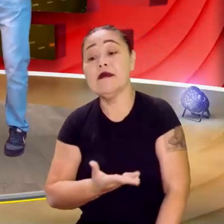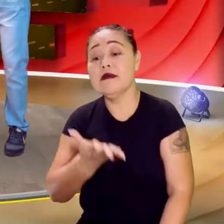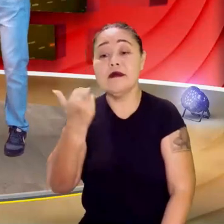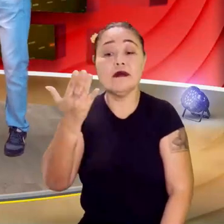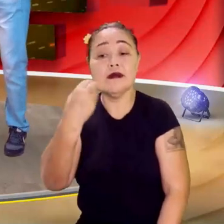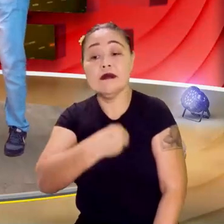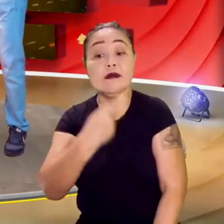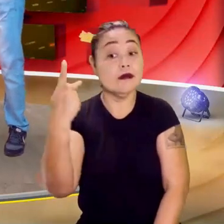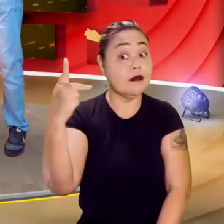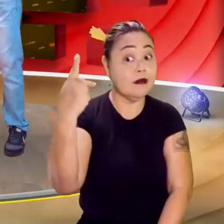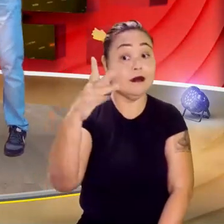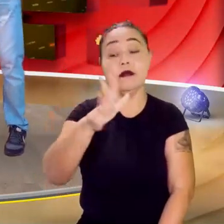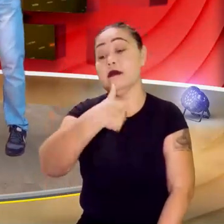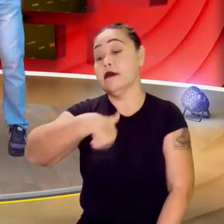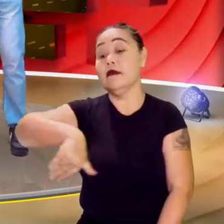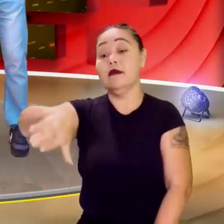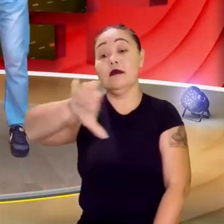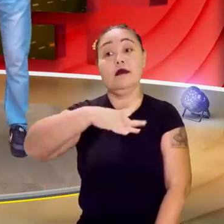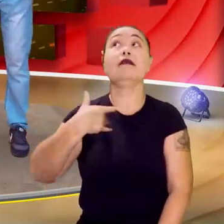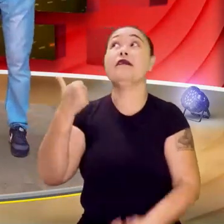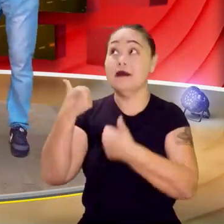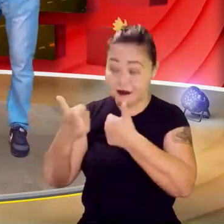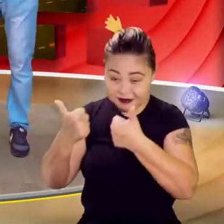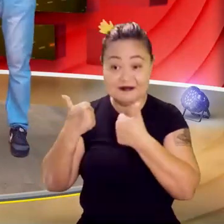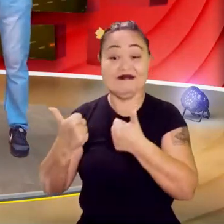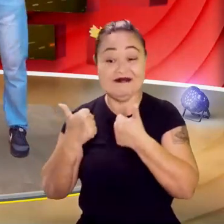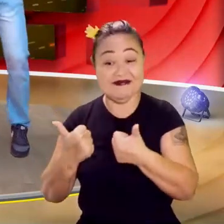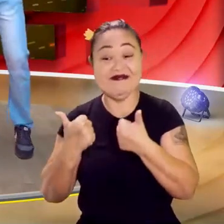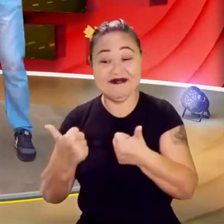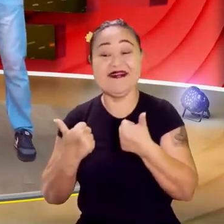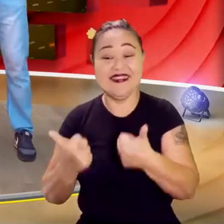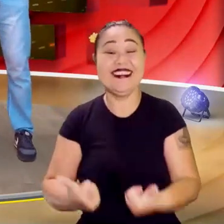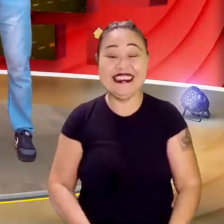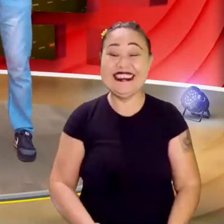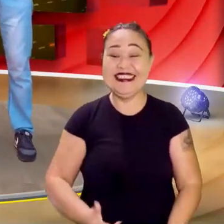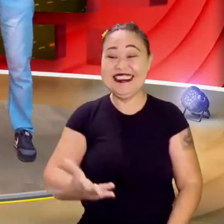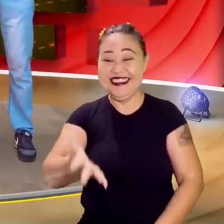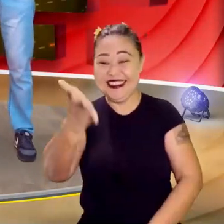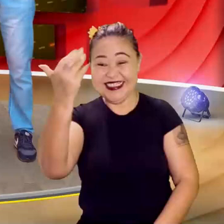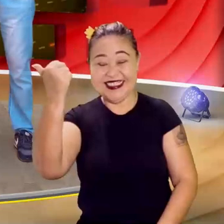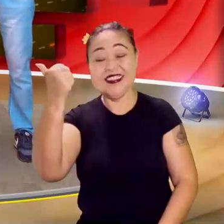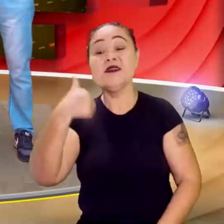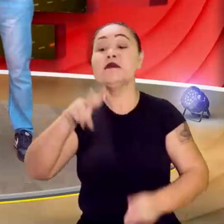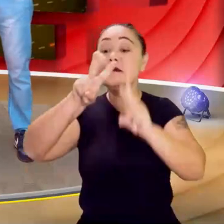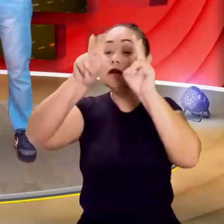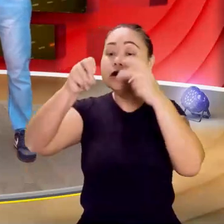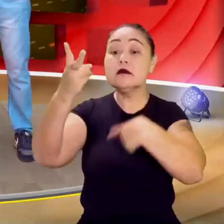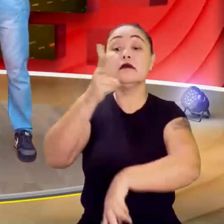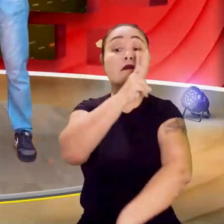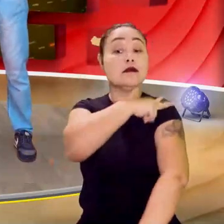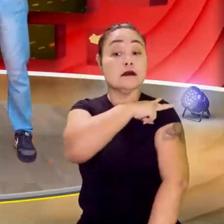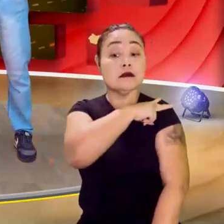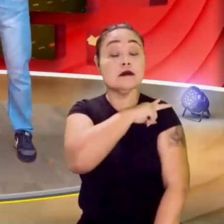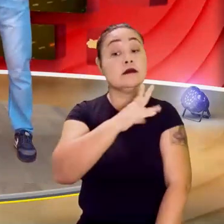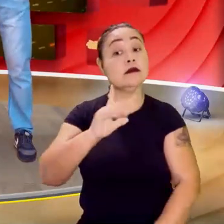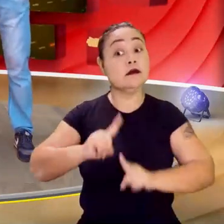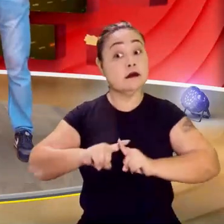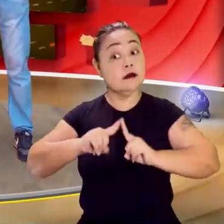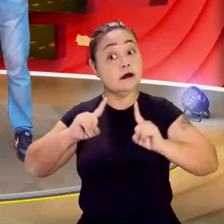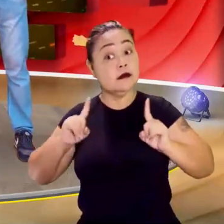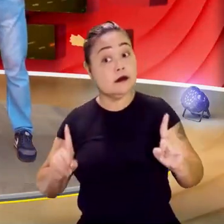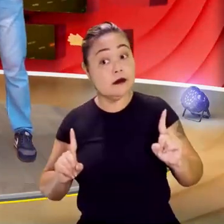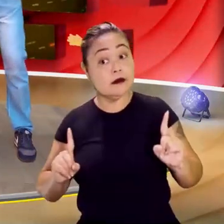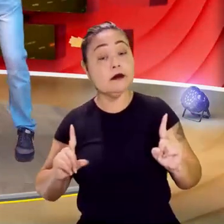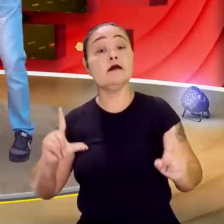e da minha vida e da sua vida, da vida da professora Aldelina, não tem como escapar. Então, é o assunto lá do segundo ano,